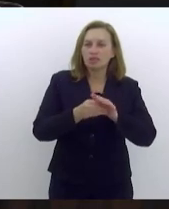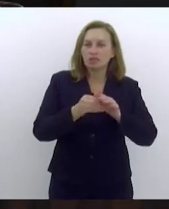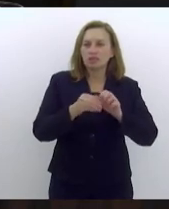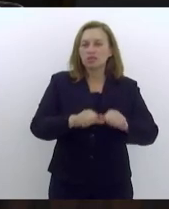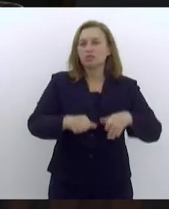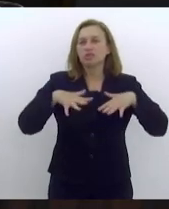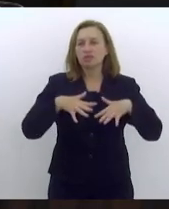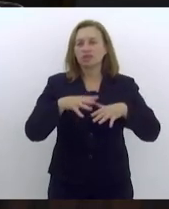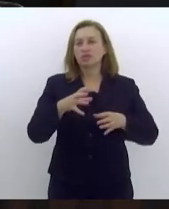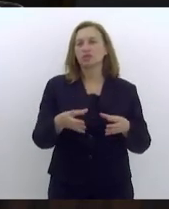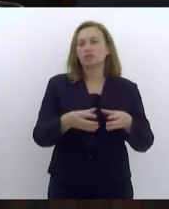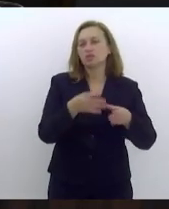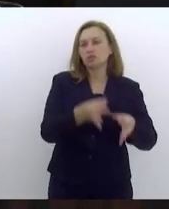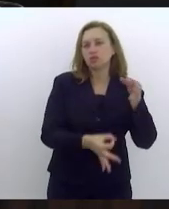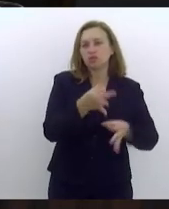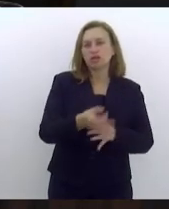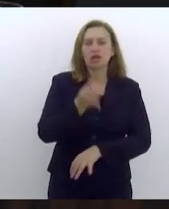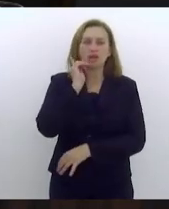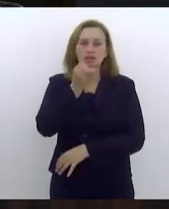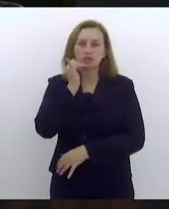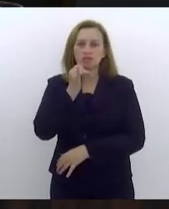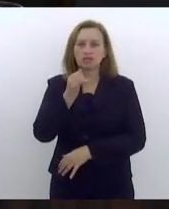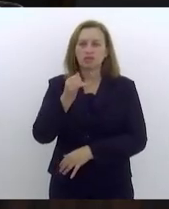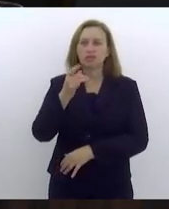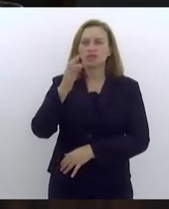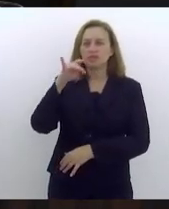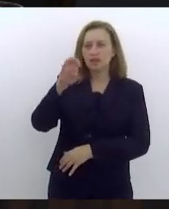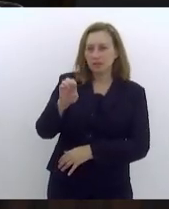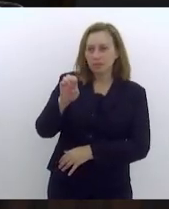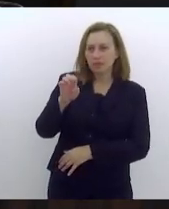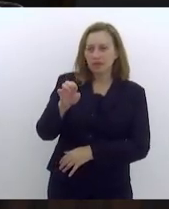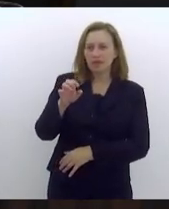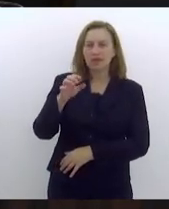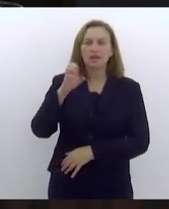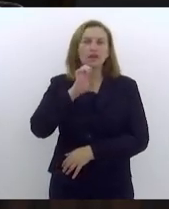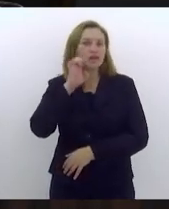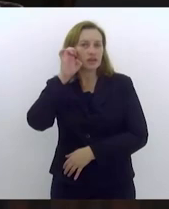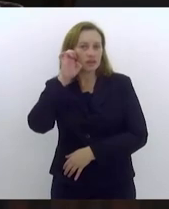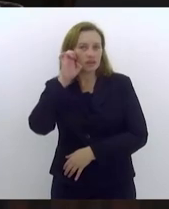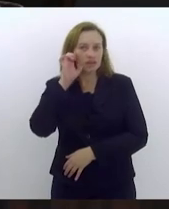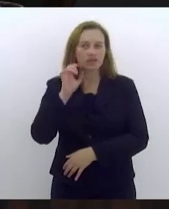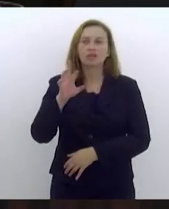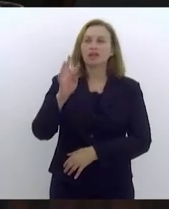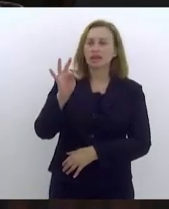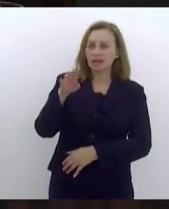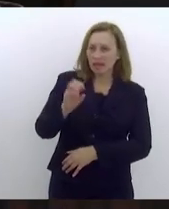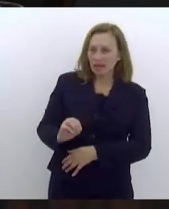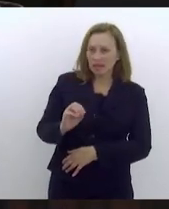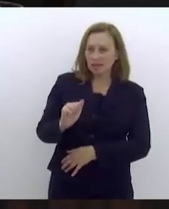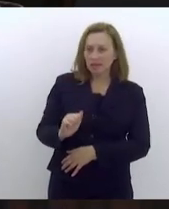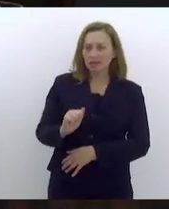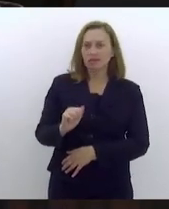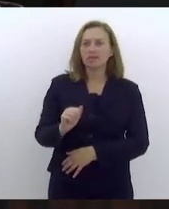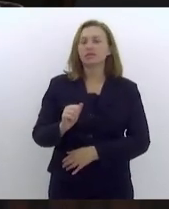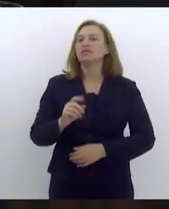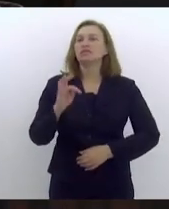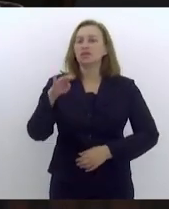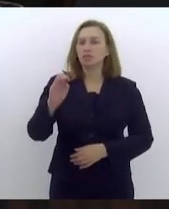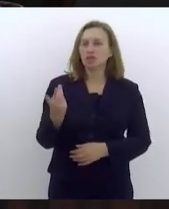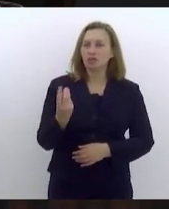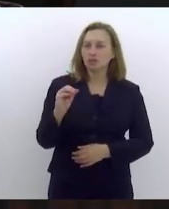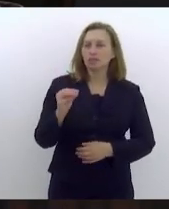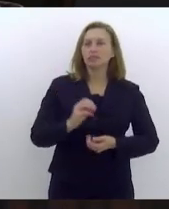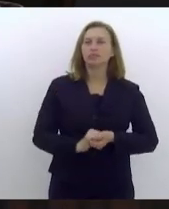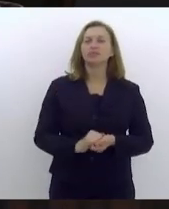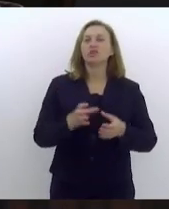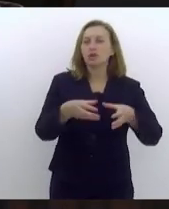Constituição e Justiça. Relatores, deputado Felipe Raves, Érica Takimoto, Renata Souza e Felipinho Raves. Pendente de